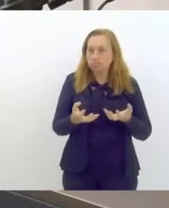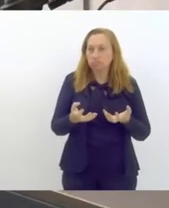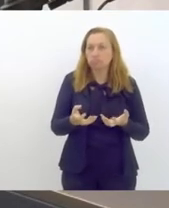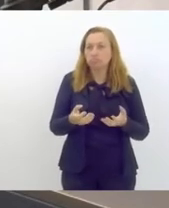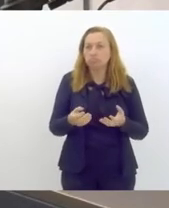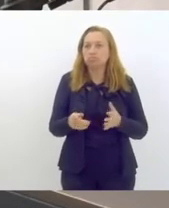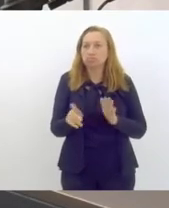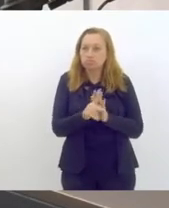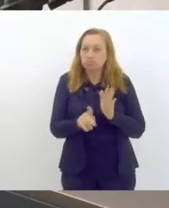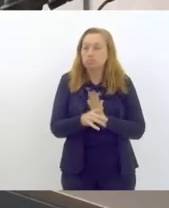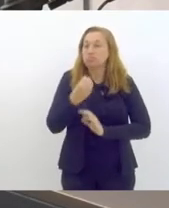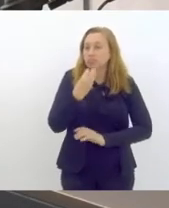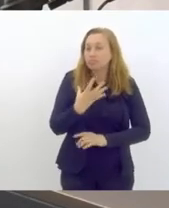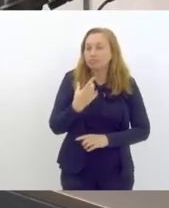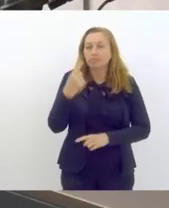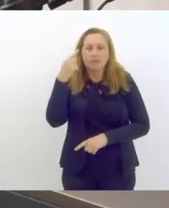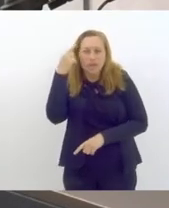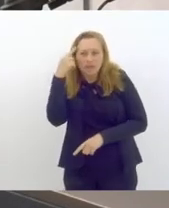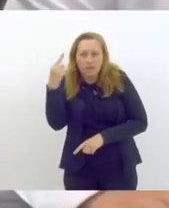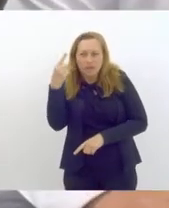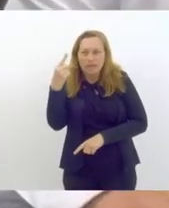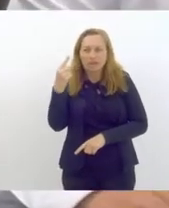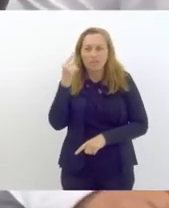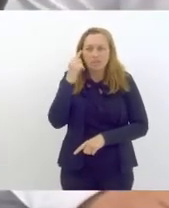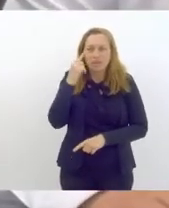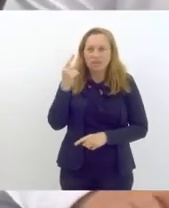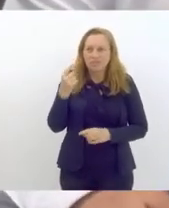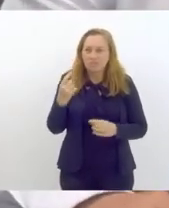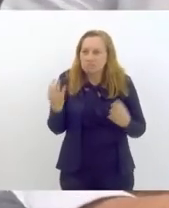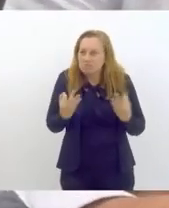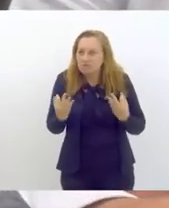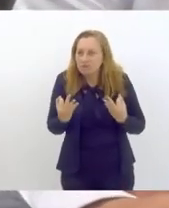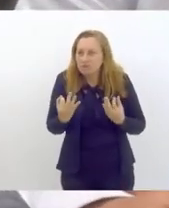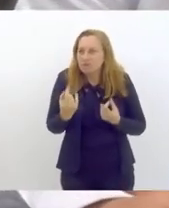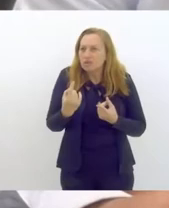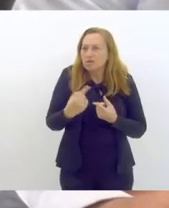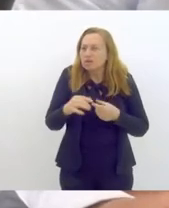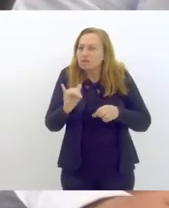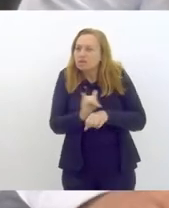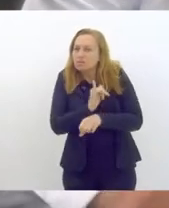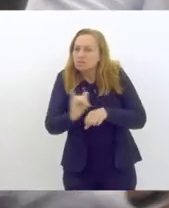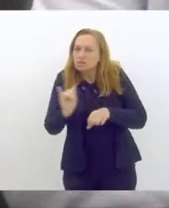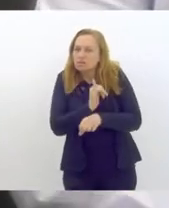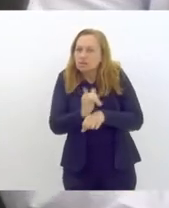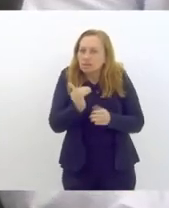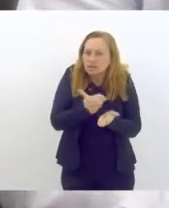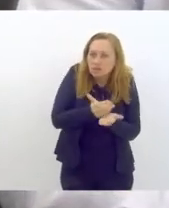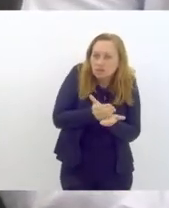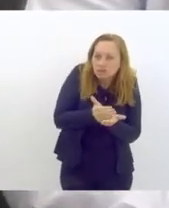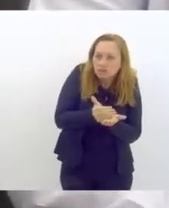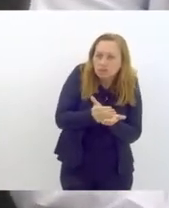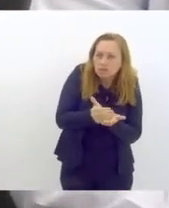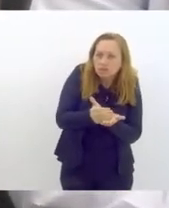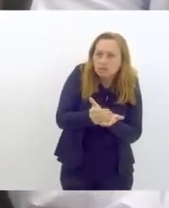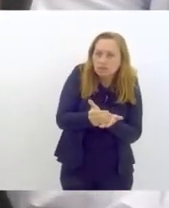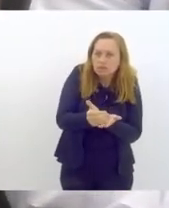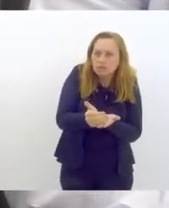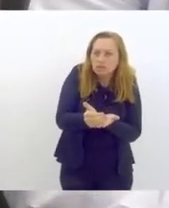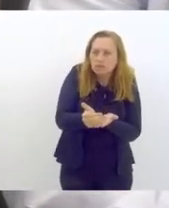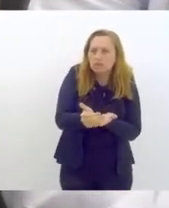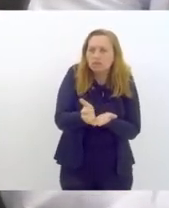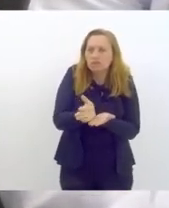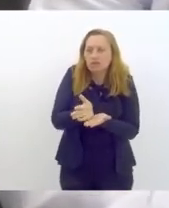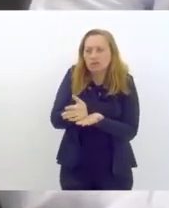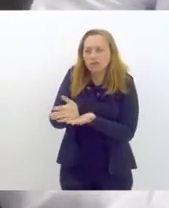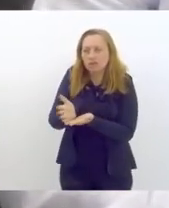bom, gente. Você pensa que essa ideia foi realmente brilhante. Porque aquele mecanismo inicial que deu passo para você começar a receber a proposta de